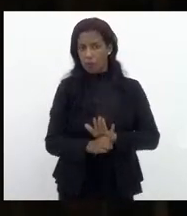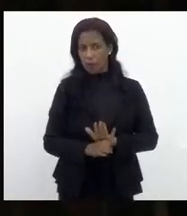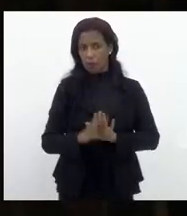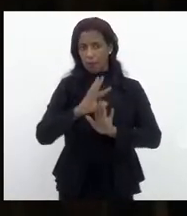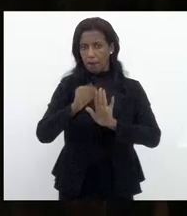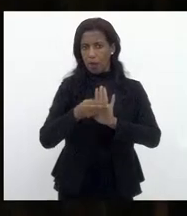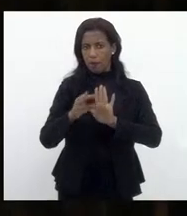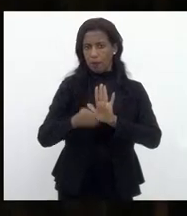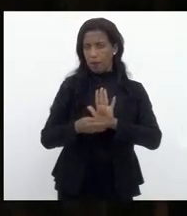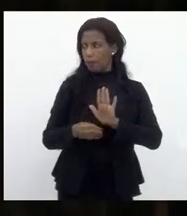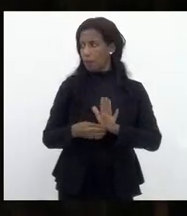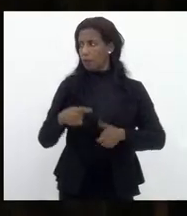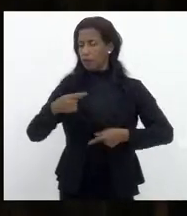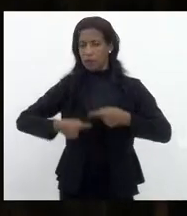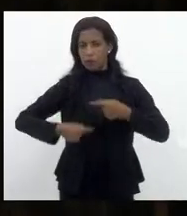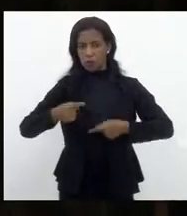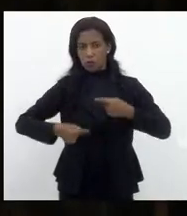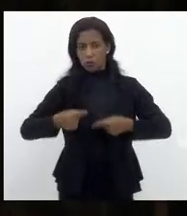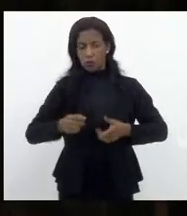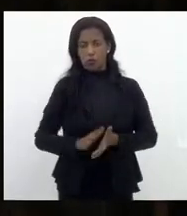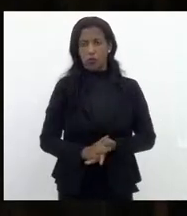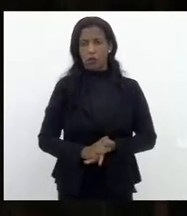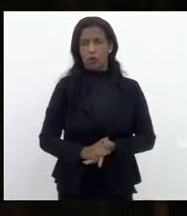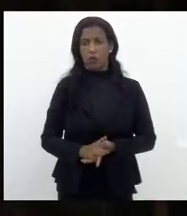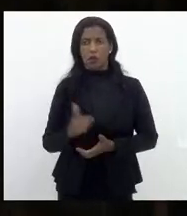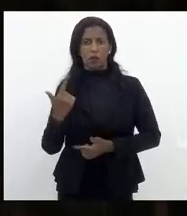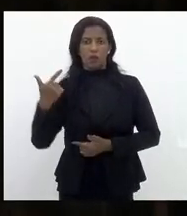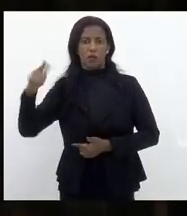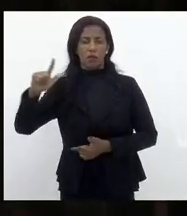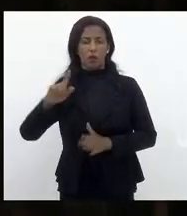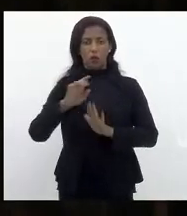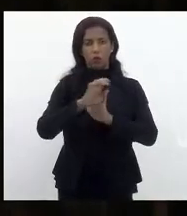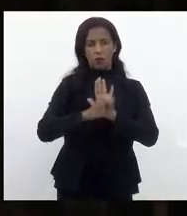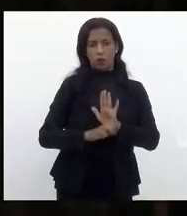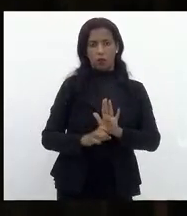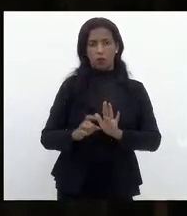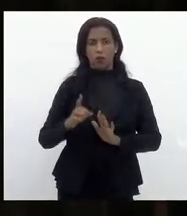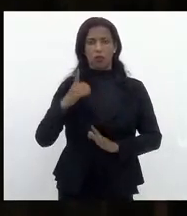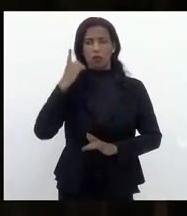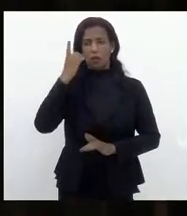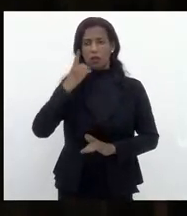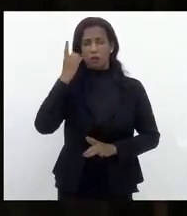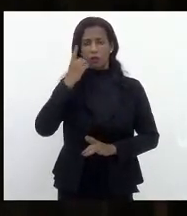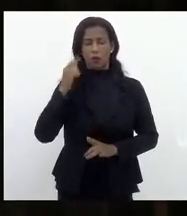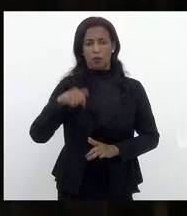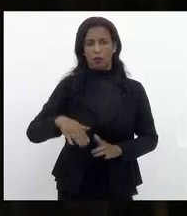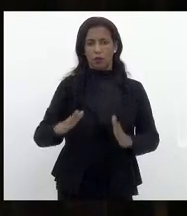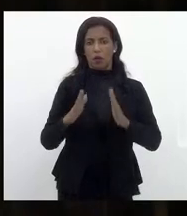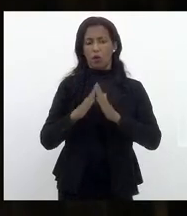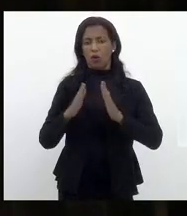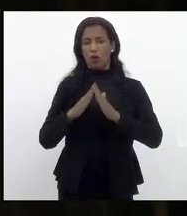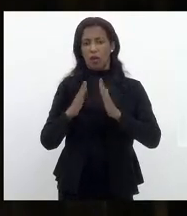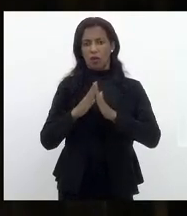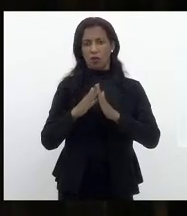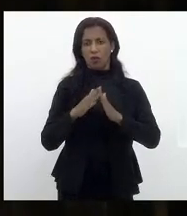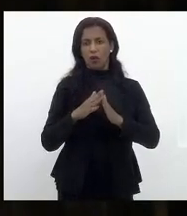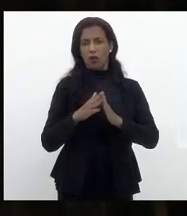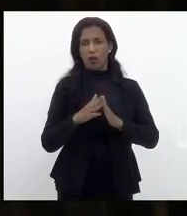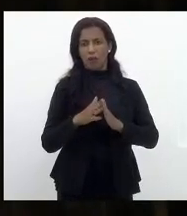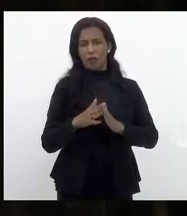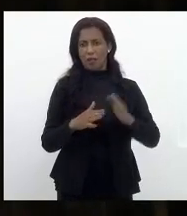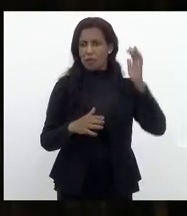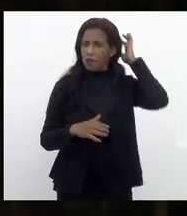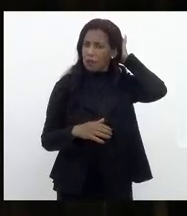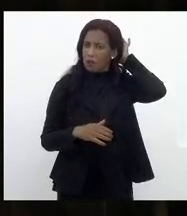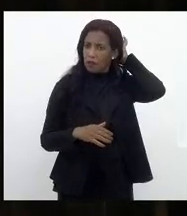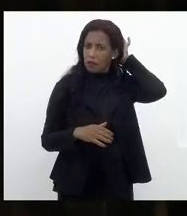Que Será discutida Que Será sujeita outras emendas dos deputados nessa casa e também é novas discussões